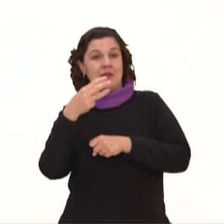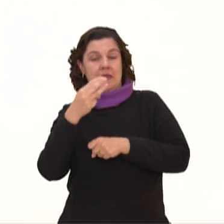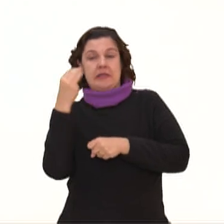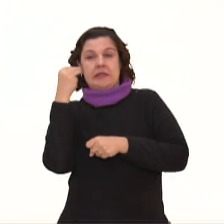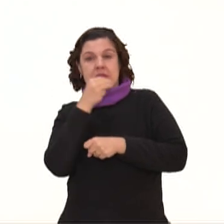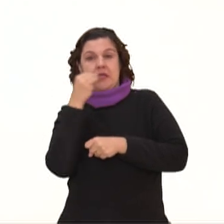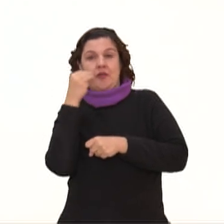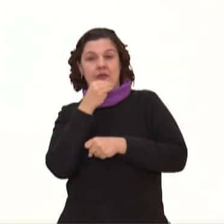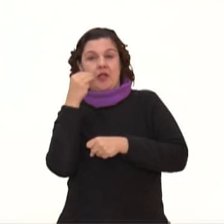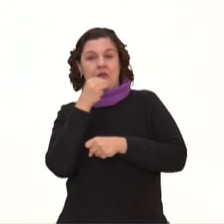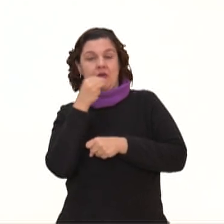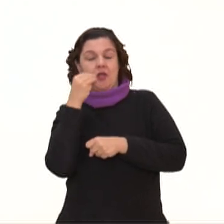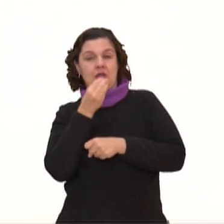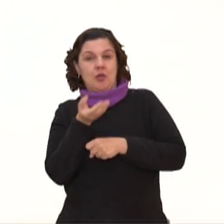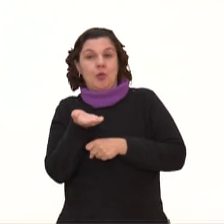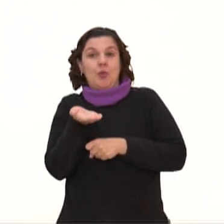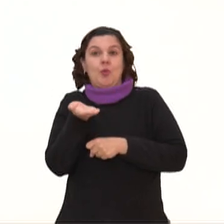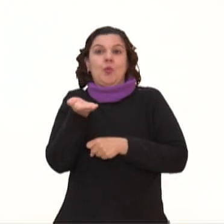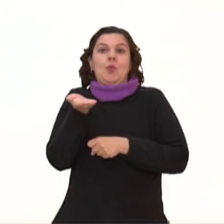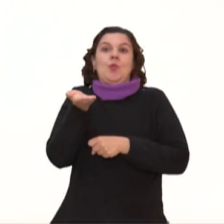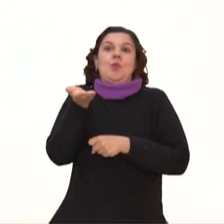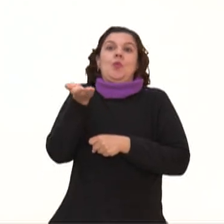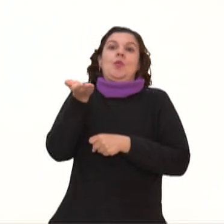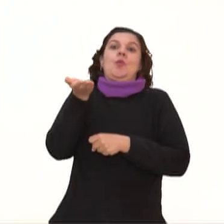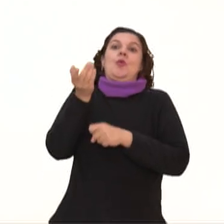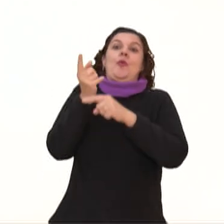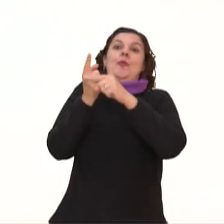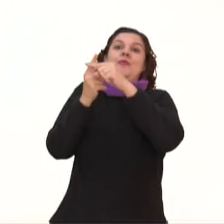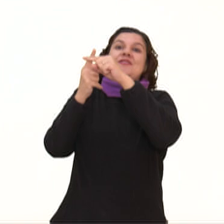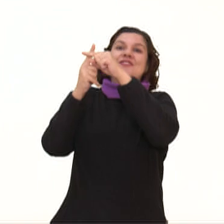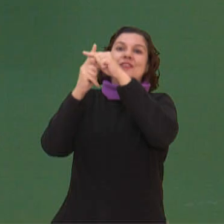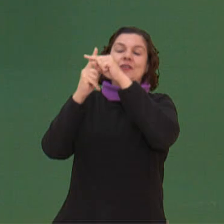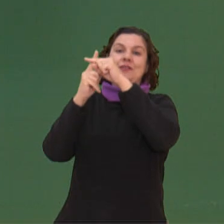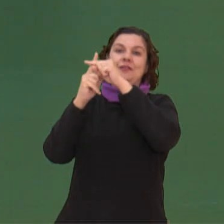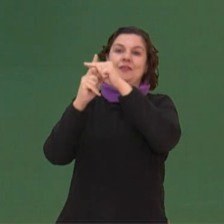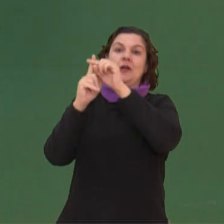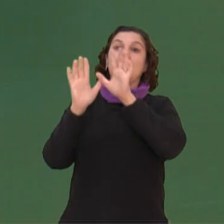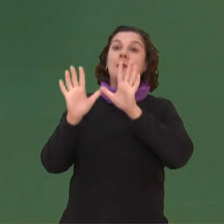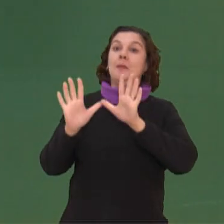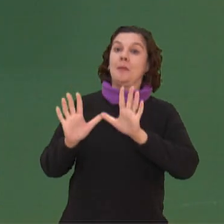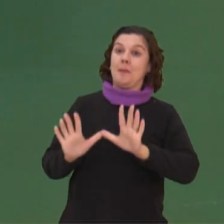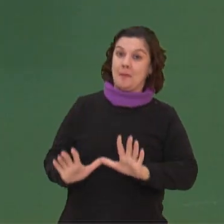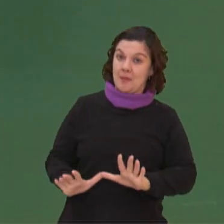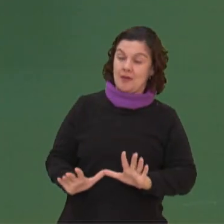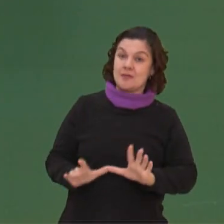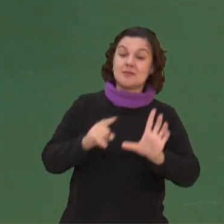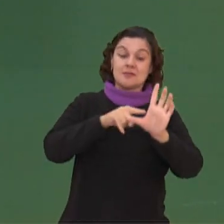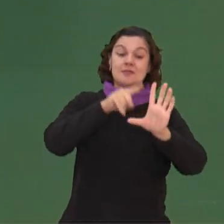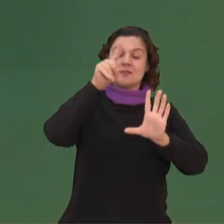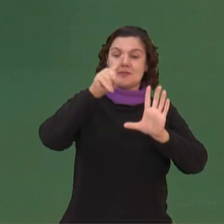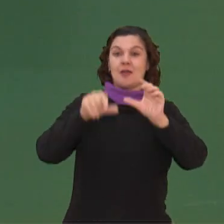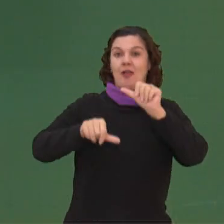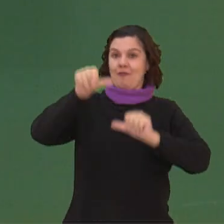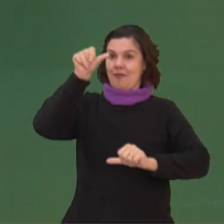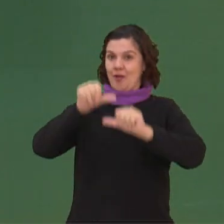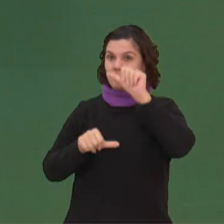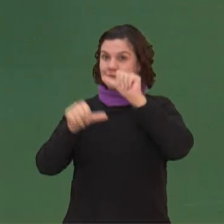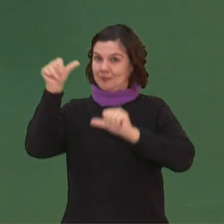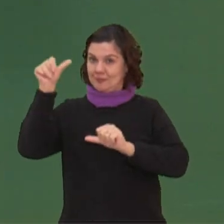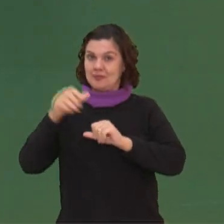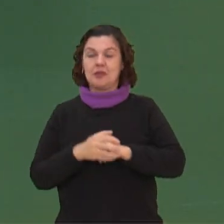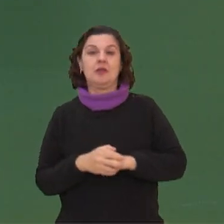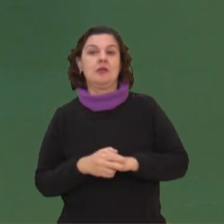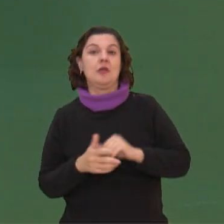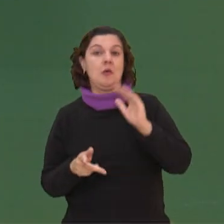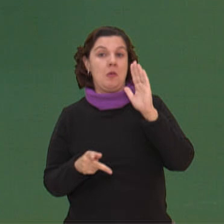déficit, depois volta a ser positivo, mas como eu disse, os gráficos se alteram, eles se modificam